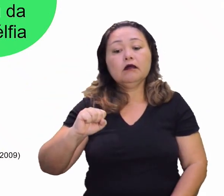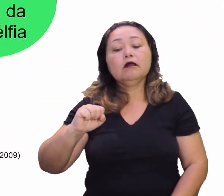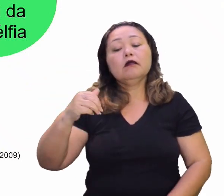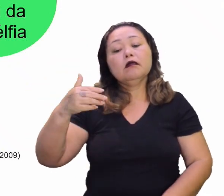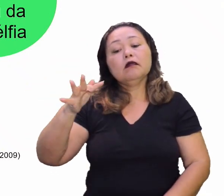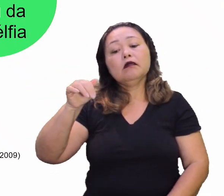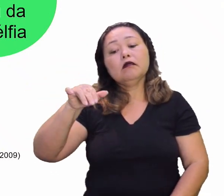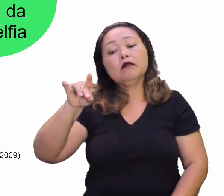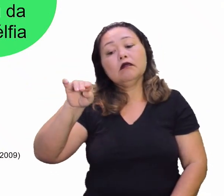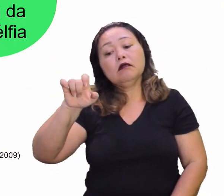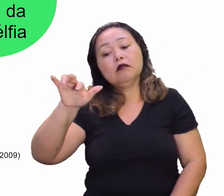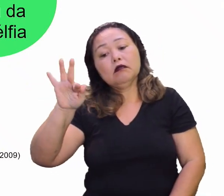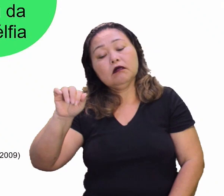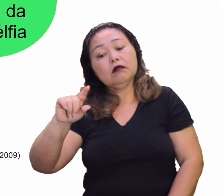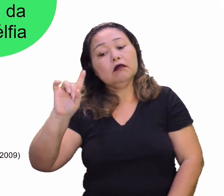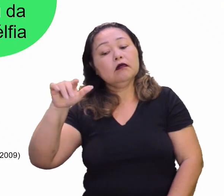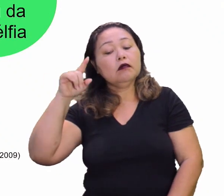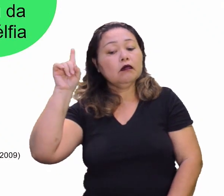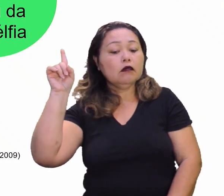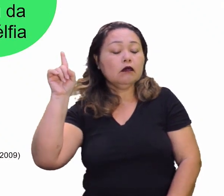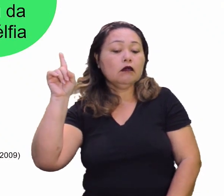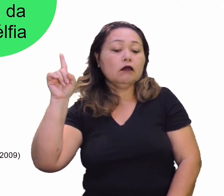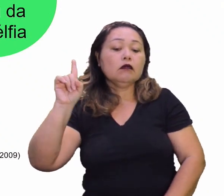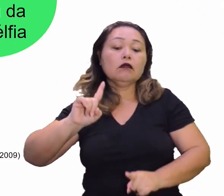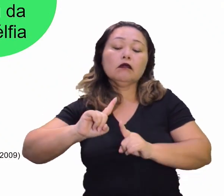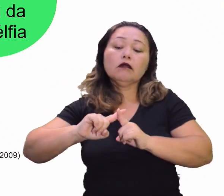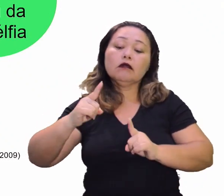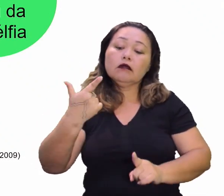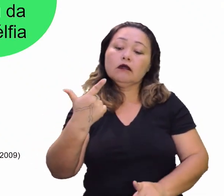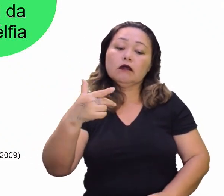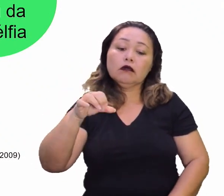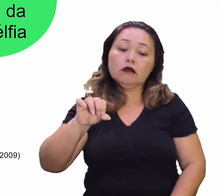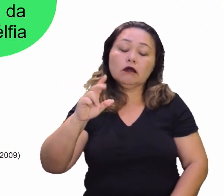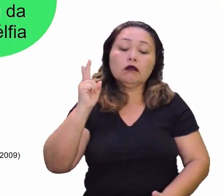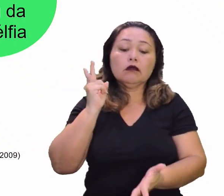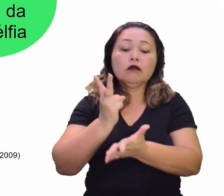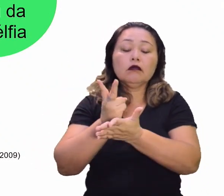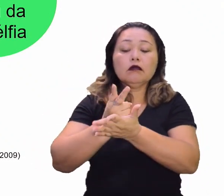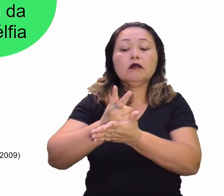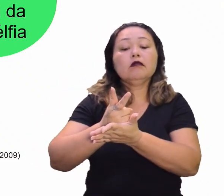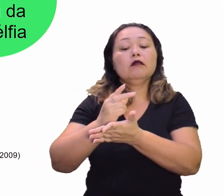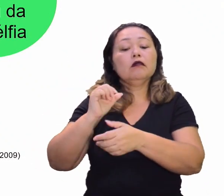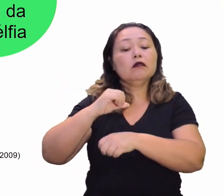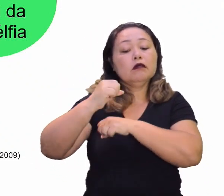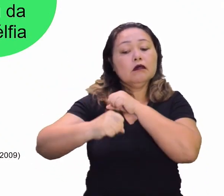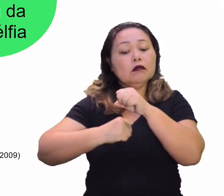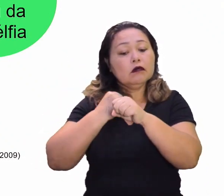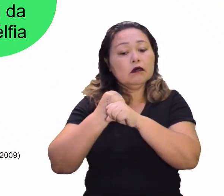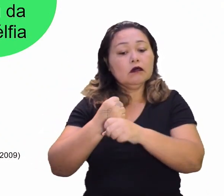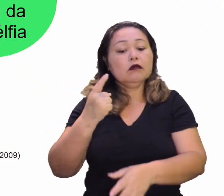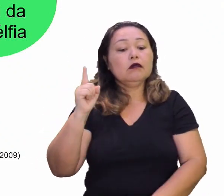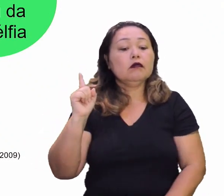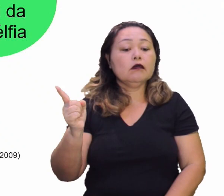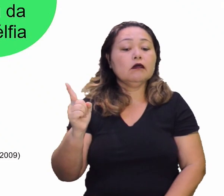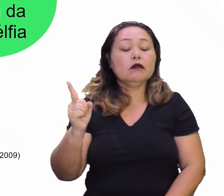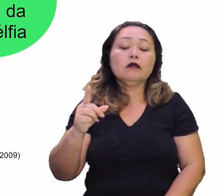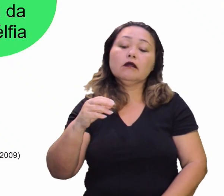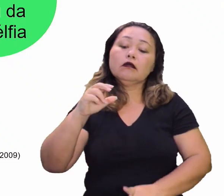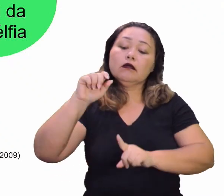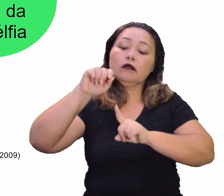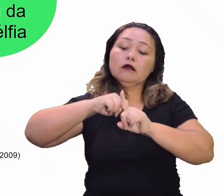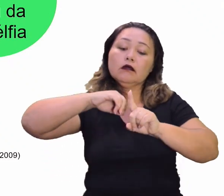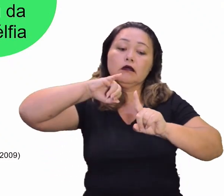da Filadélfia, mas no dia 29 do mesmo ano, aí, de 1872, em